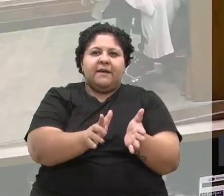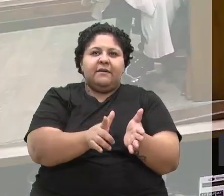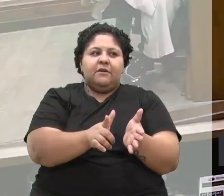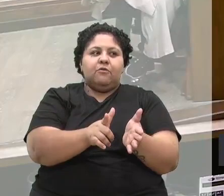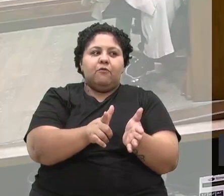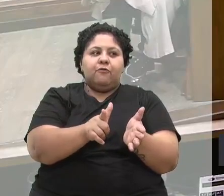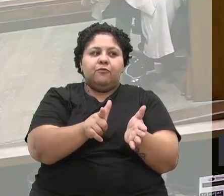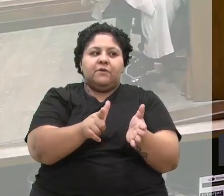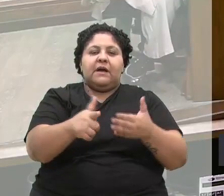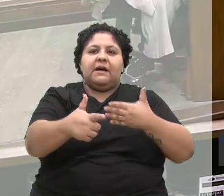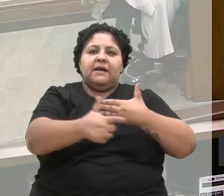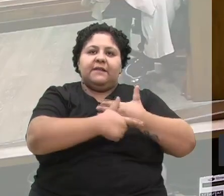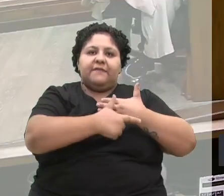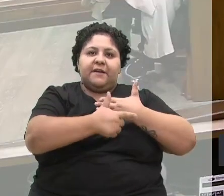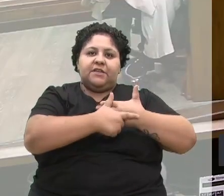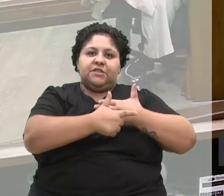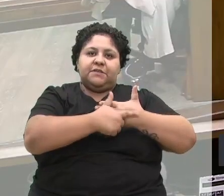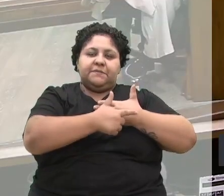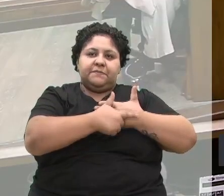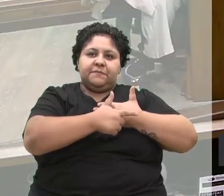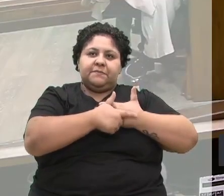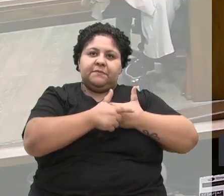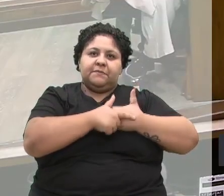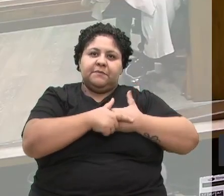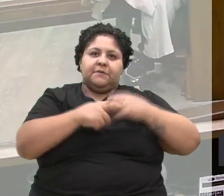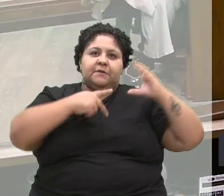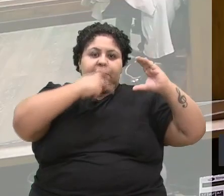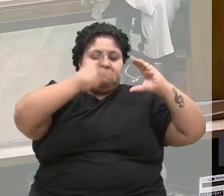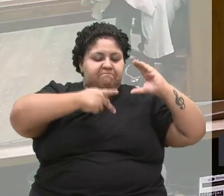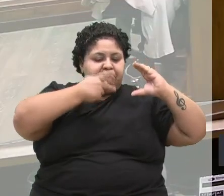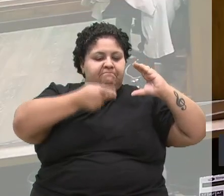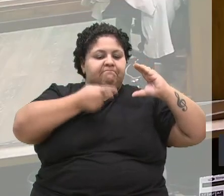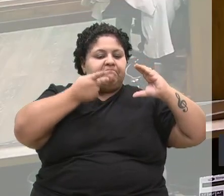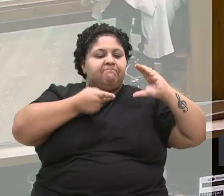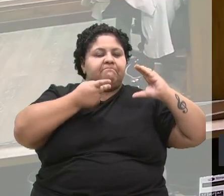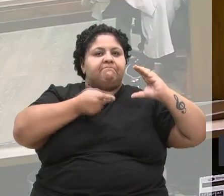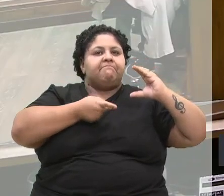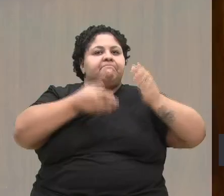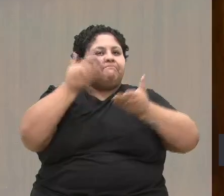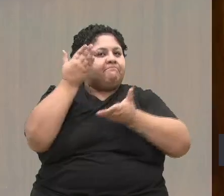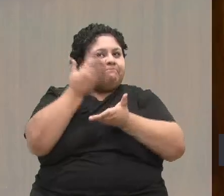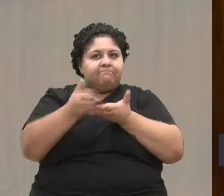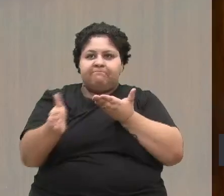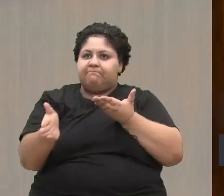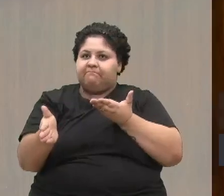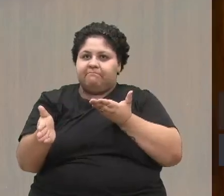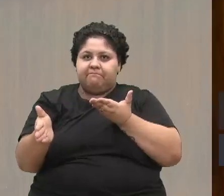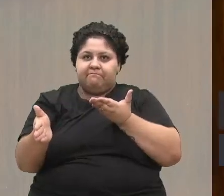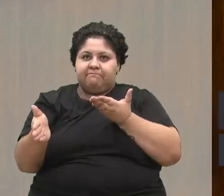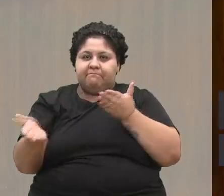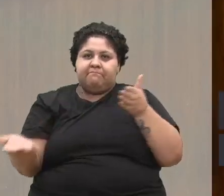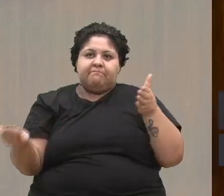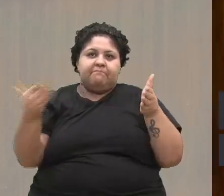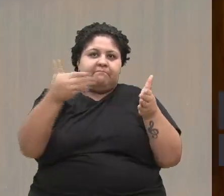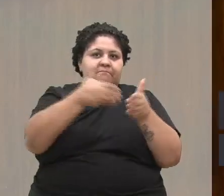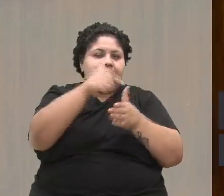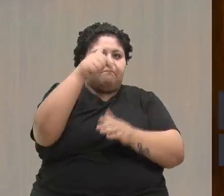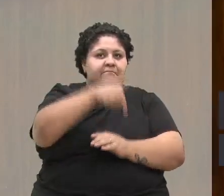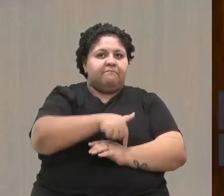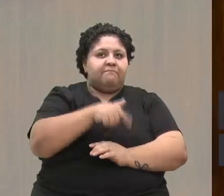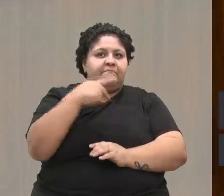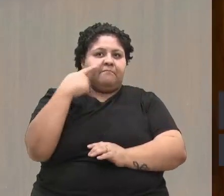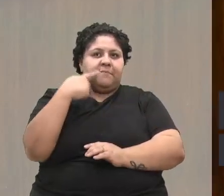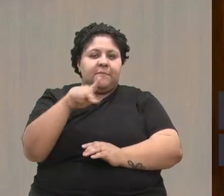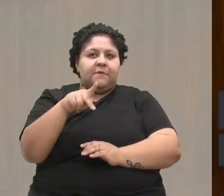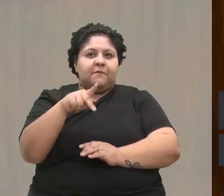na Câmara. Acho que a Câmara vai perder, independente de quem vier, né? Mas acho que as suas